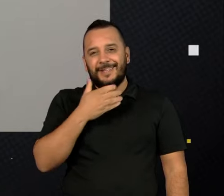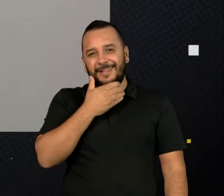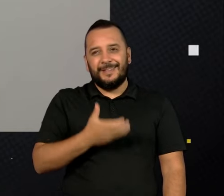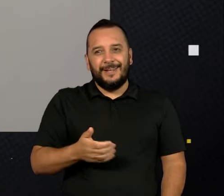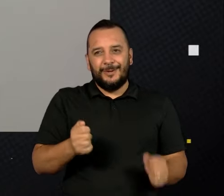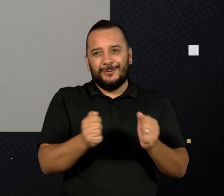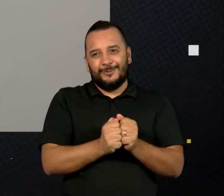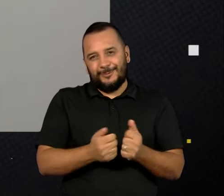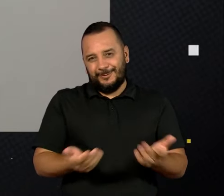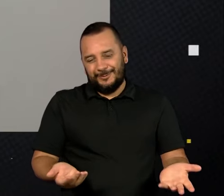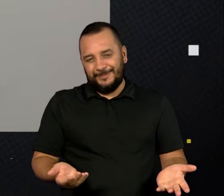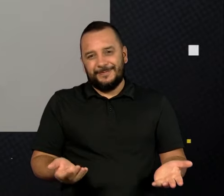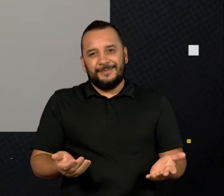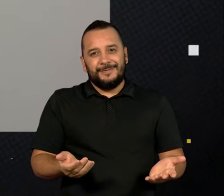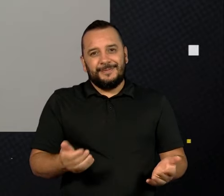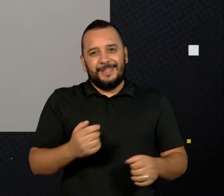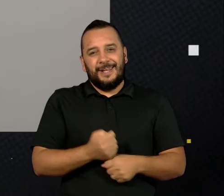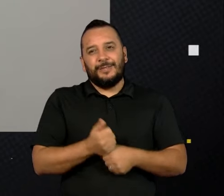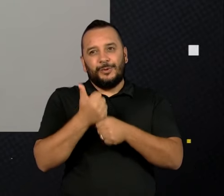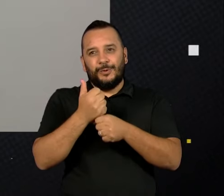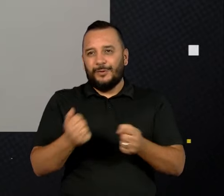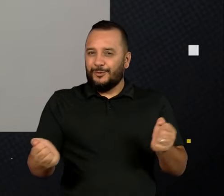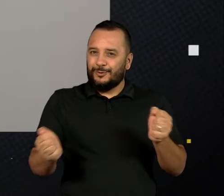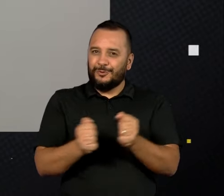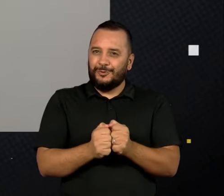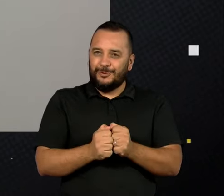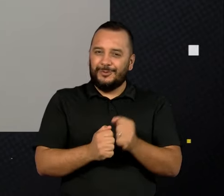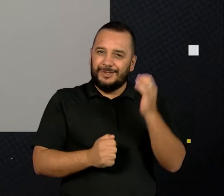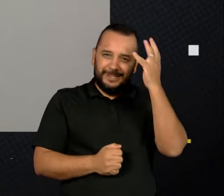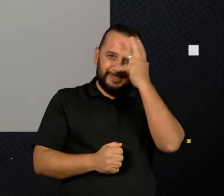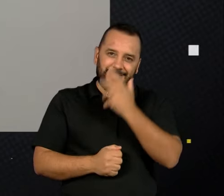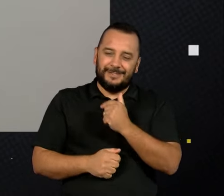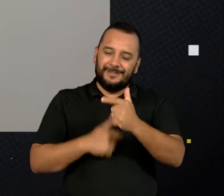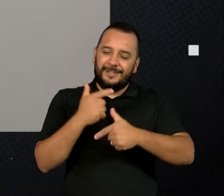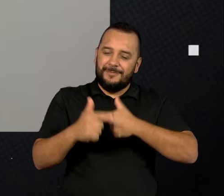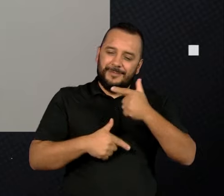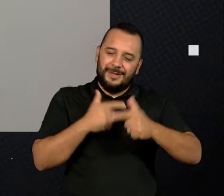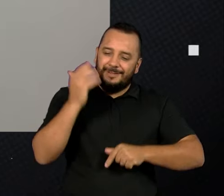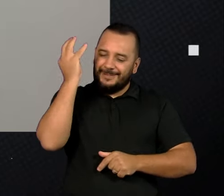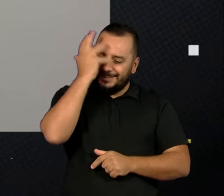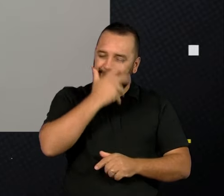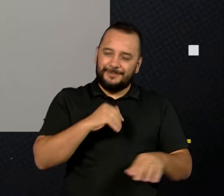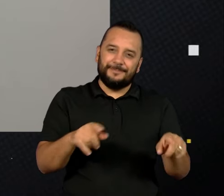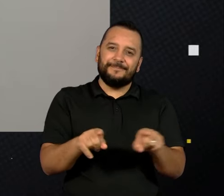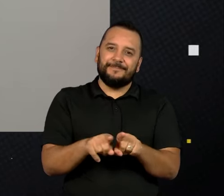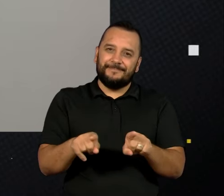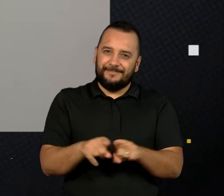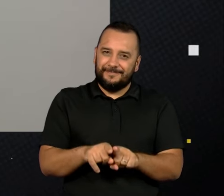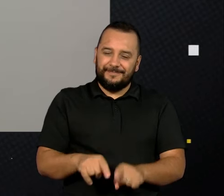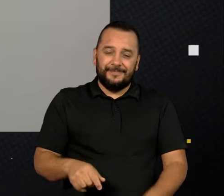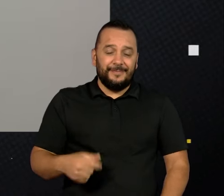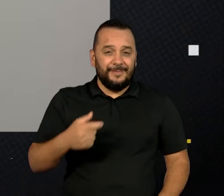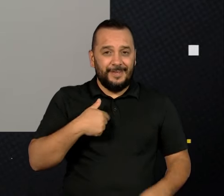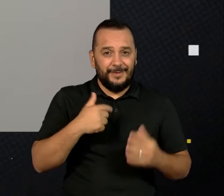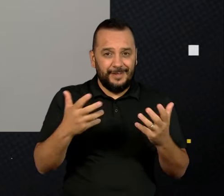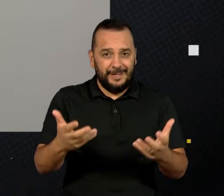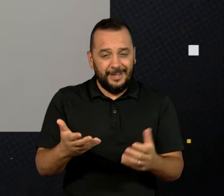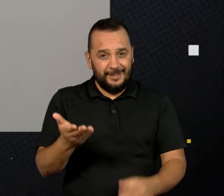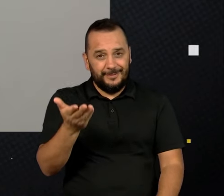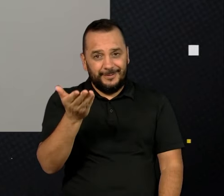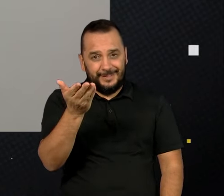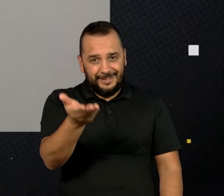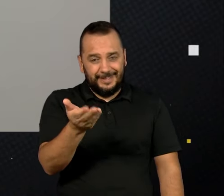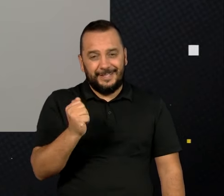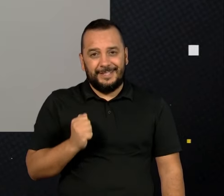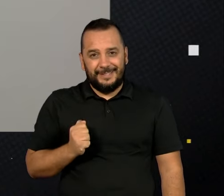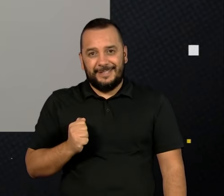ano, quanta coisa linda, muito trabalho bonito nosso. Eu desejo muito,